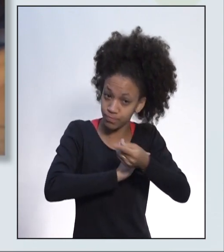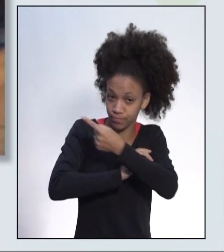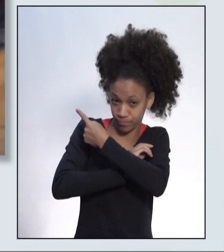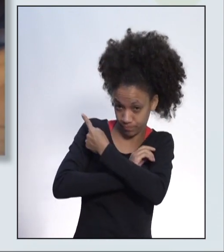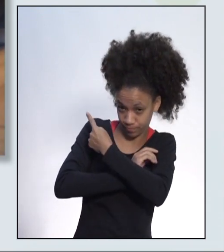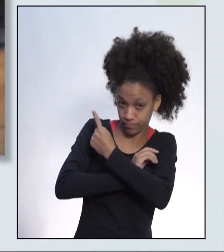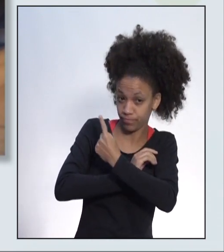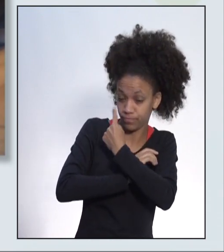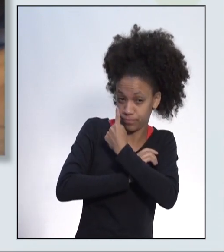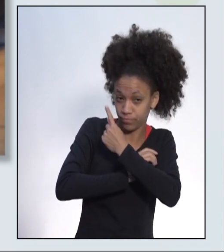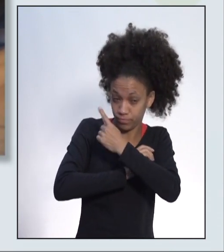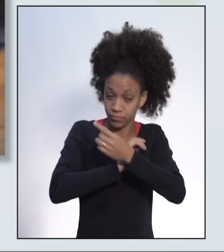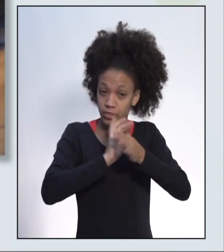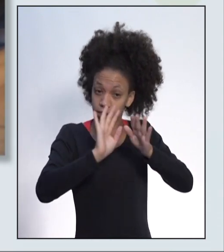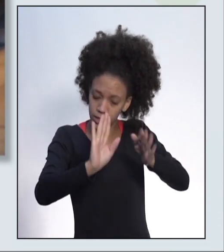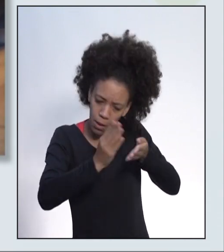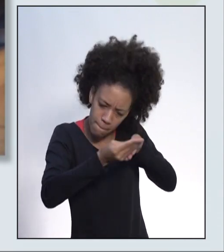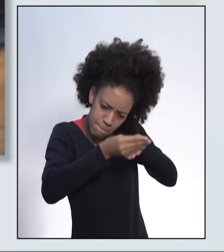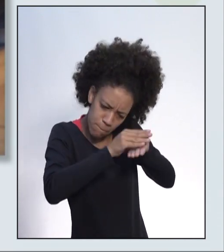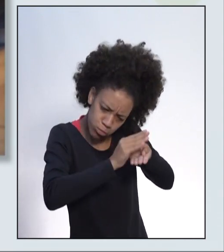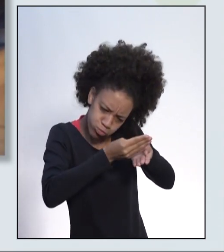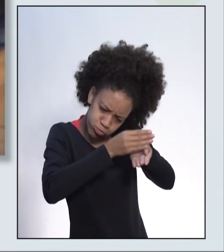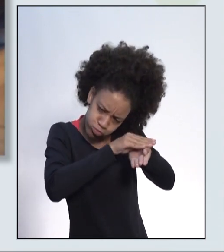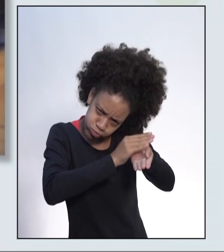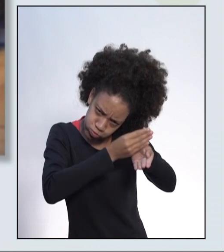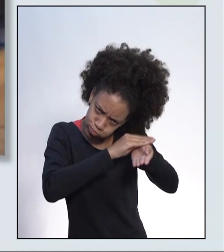e dobro assim.